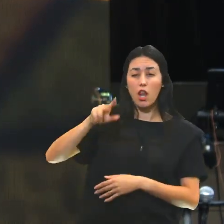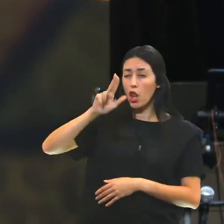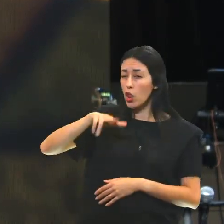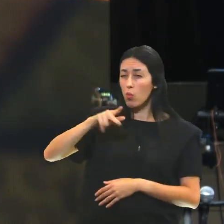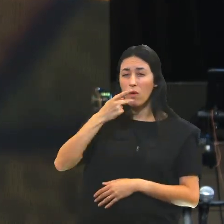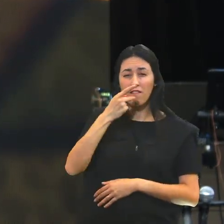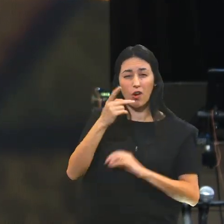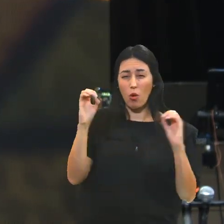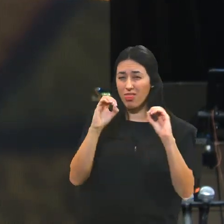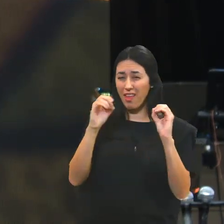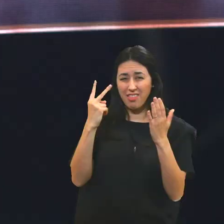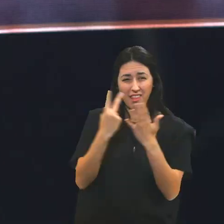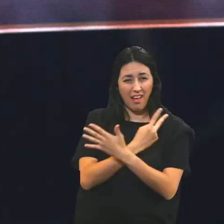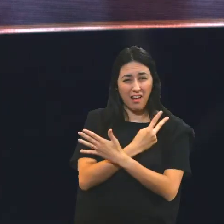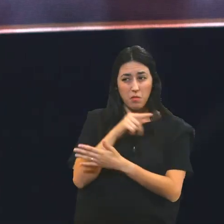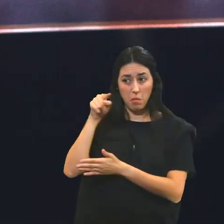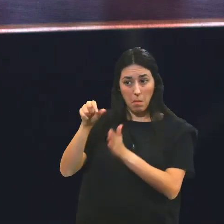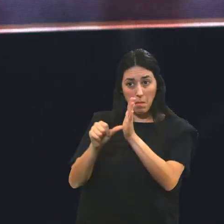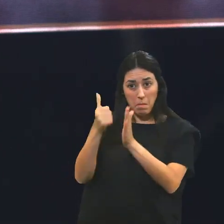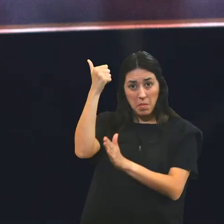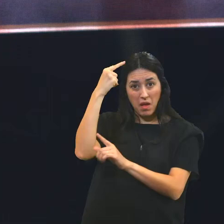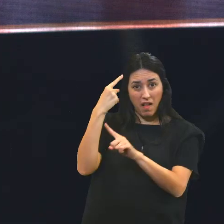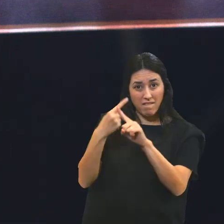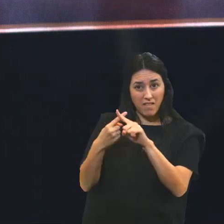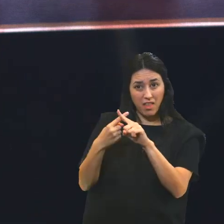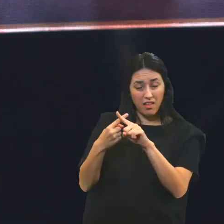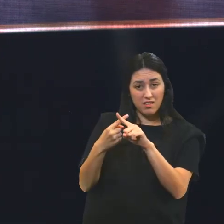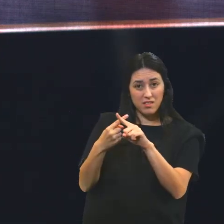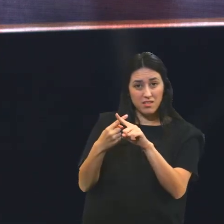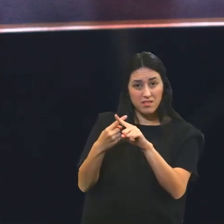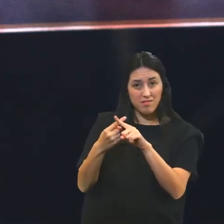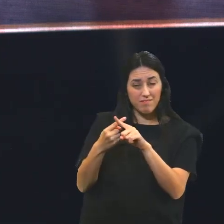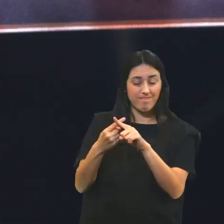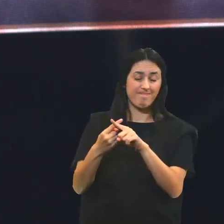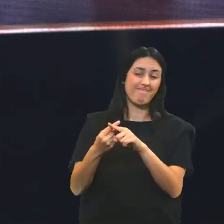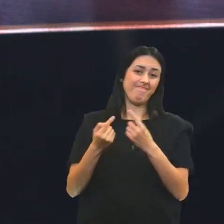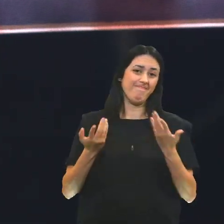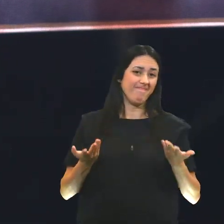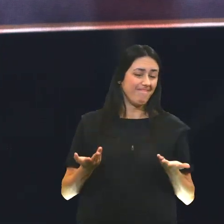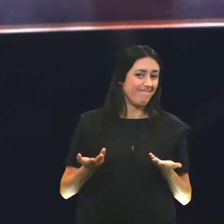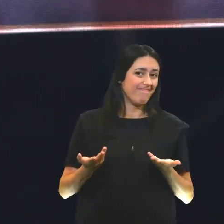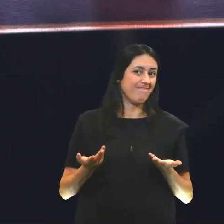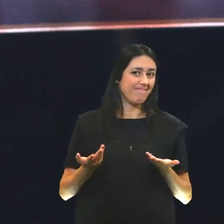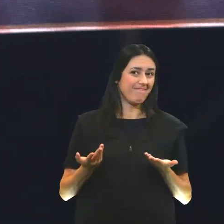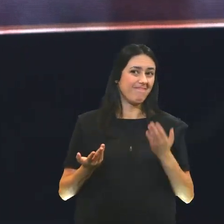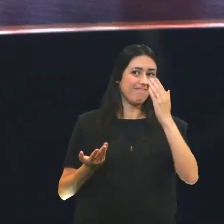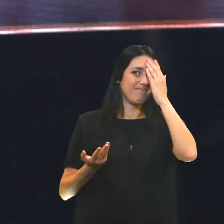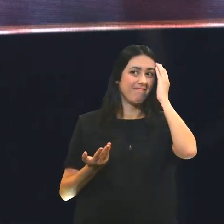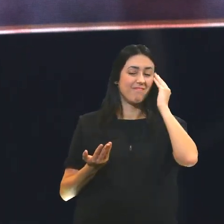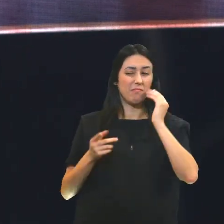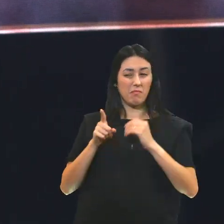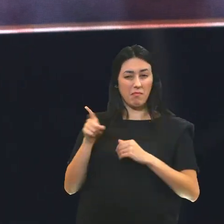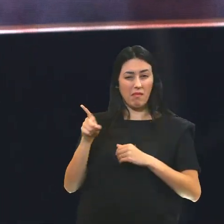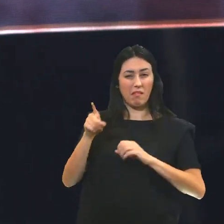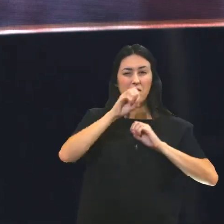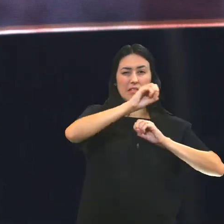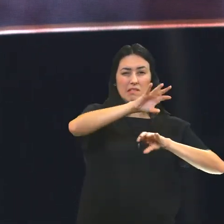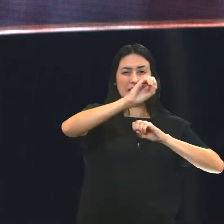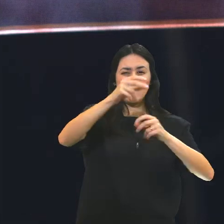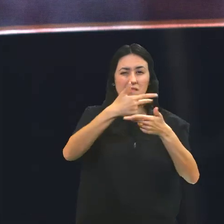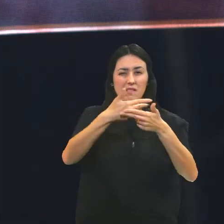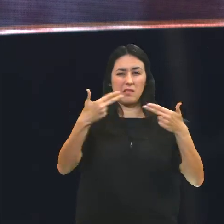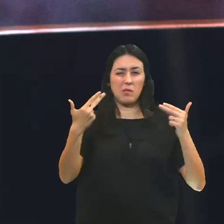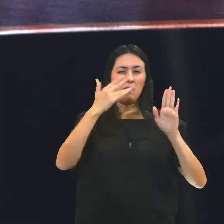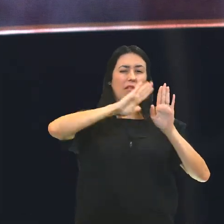falou? Muito provavelmente esse tipo de ideologia destrutiva estava sendo pregada